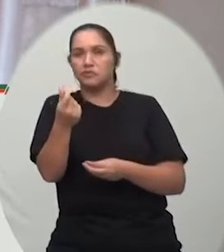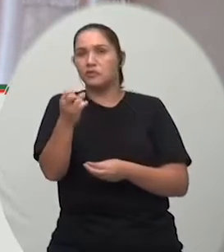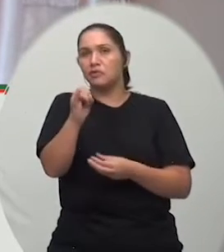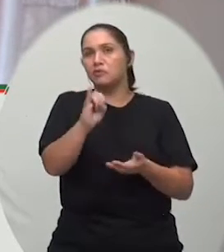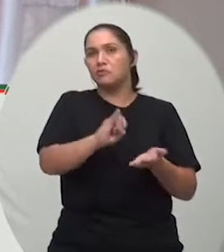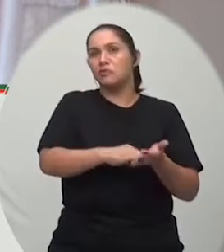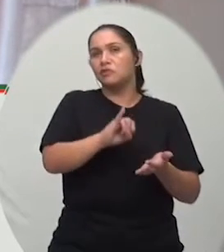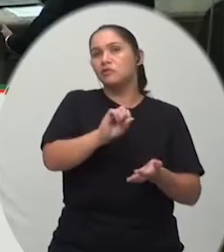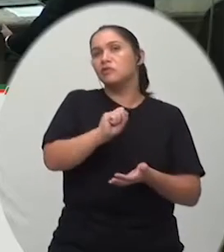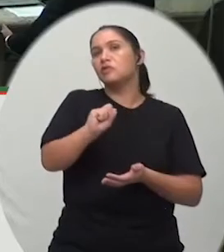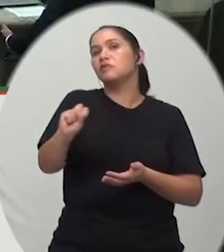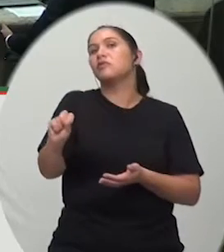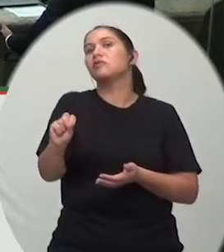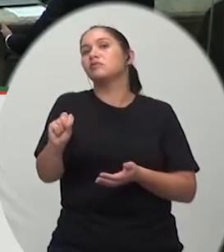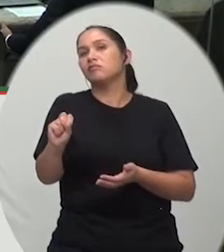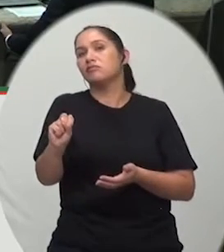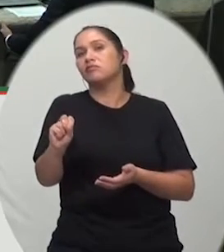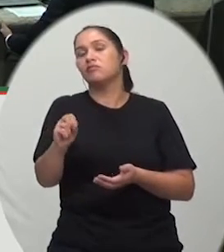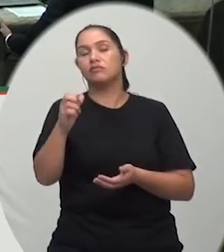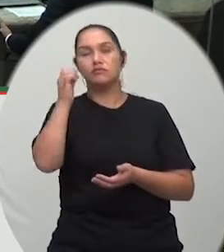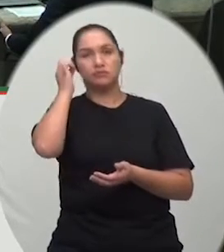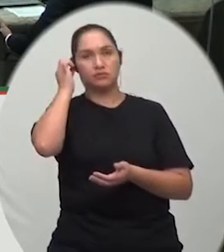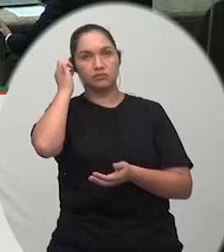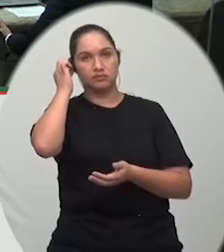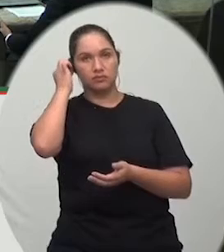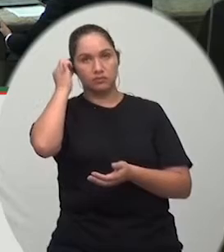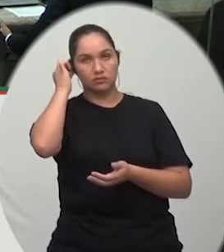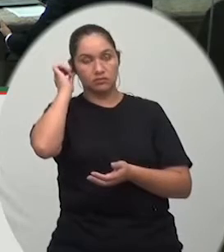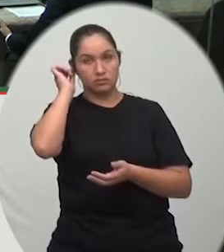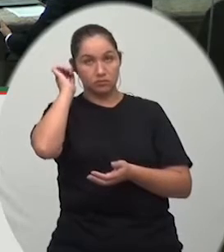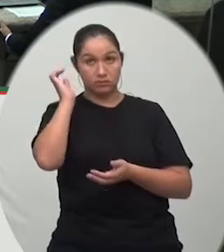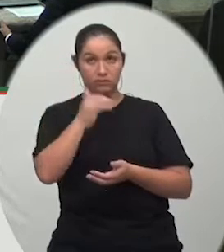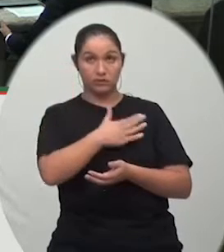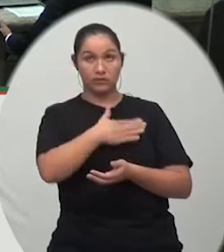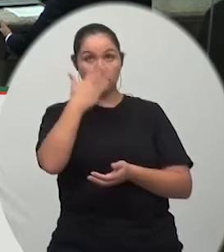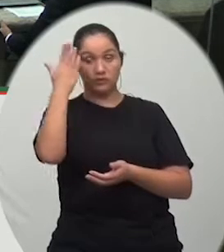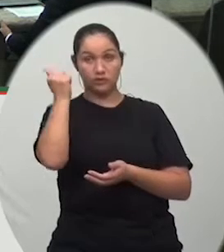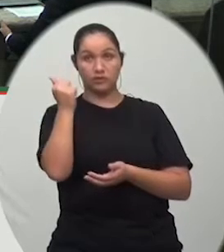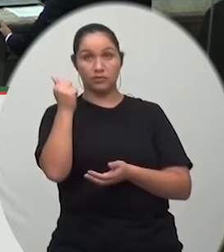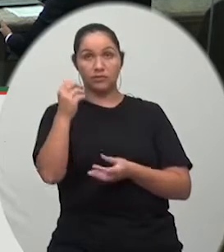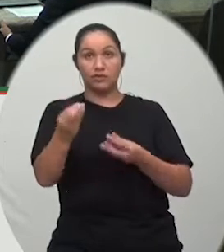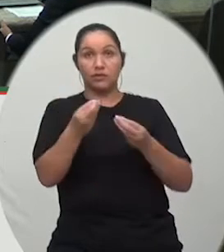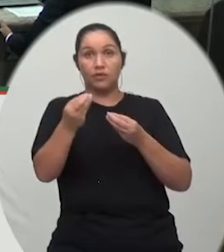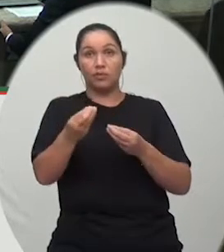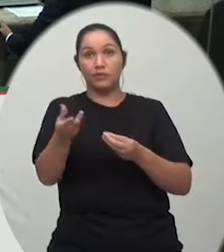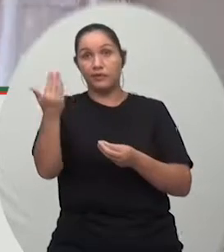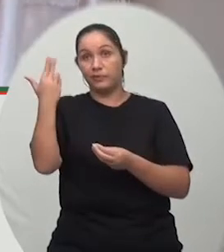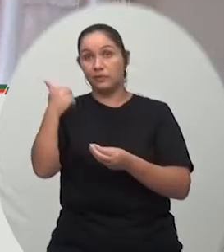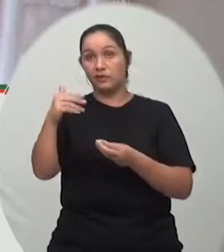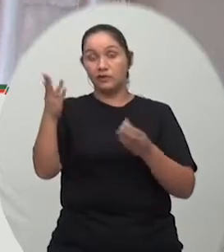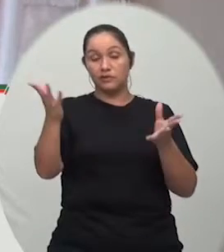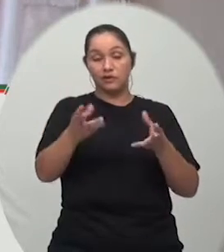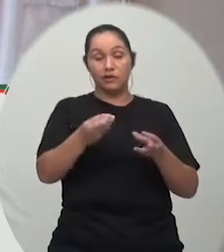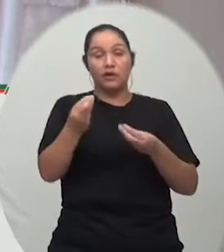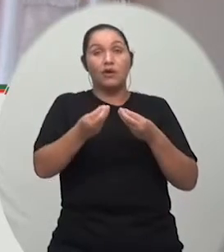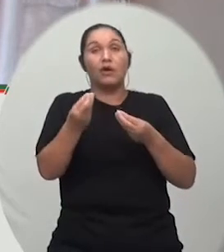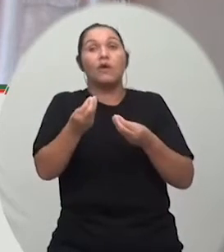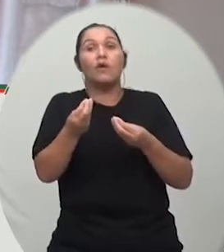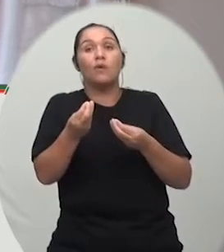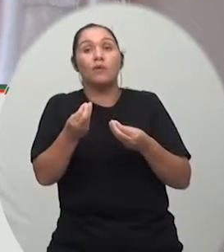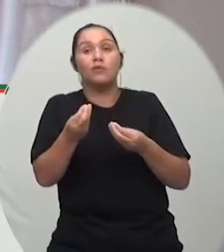ISS, desses cartórios. Né? Quero saber como é que está e como estava sendo repassado esse imposto nos